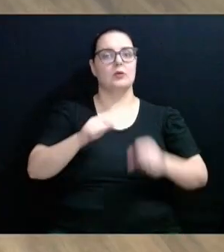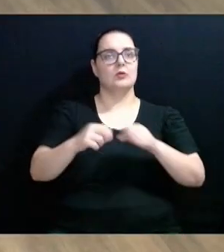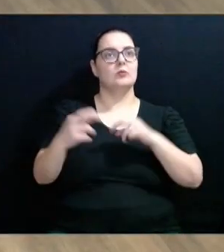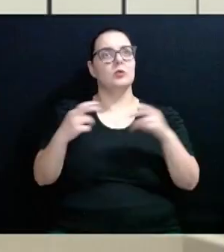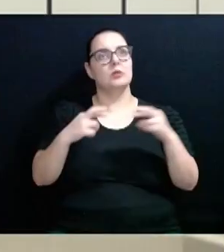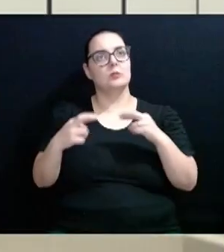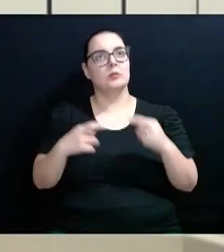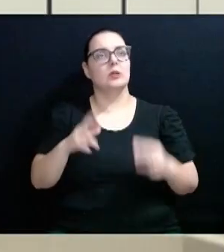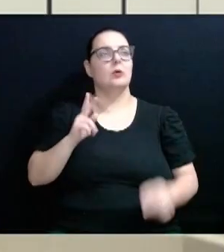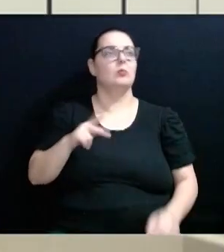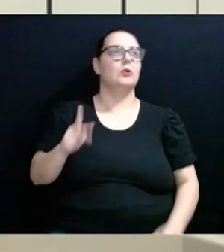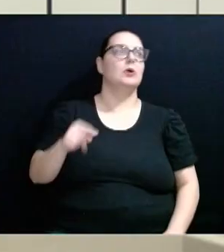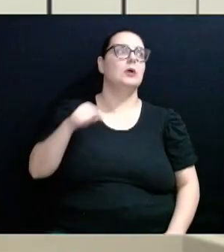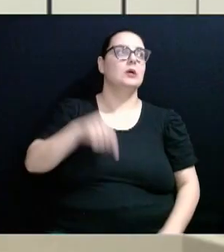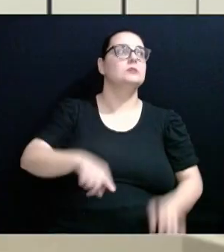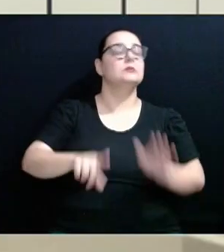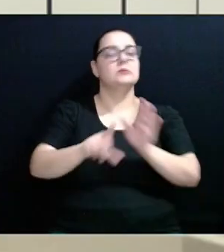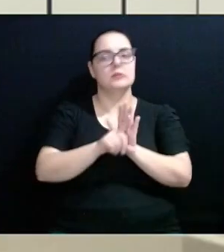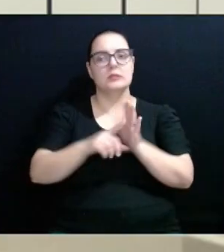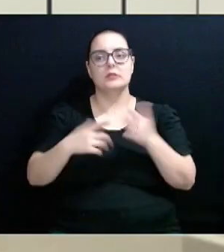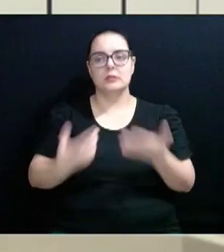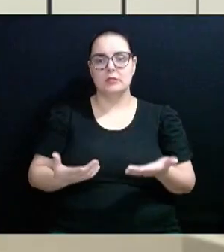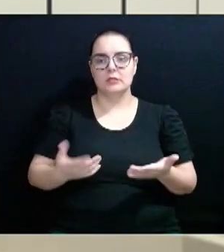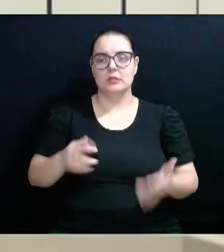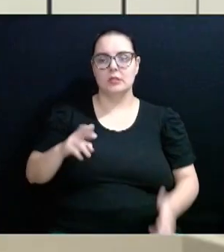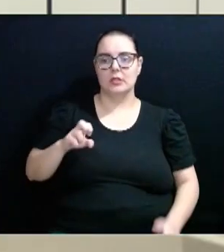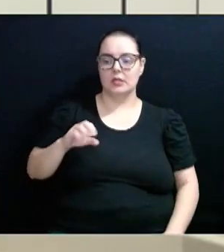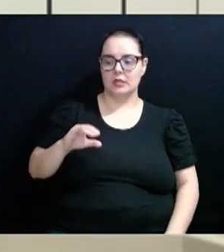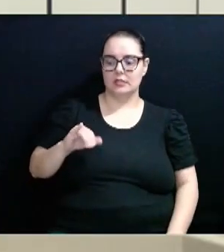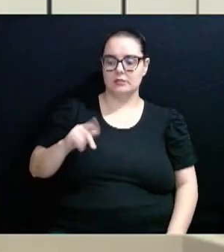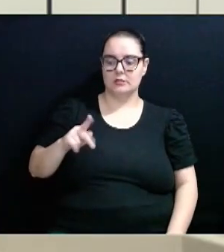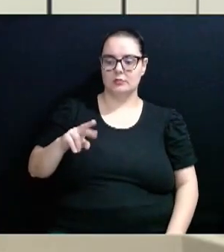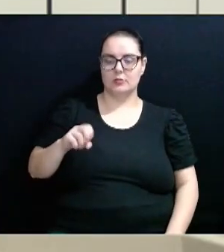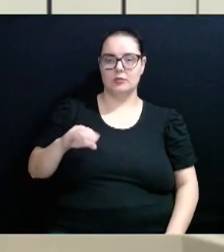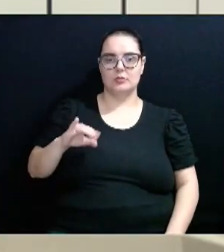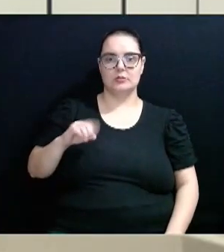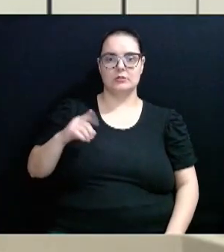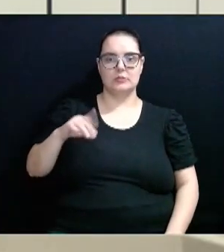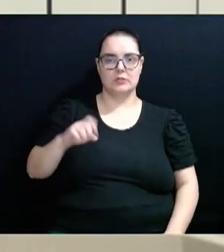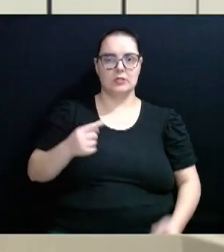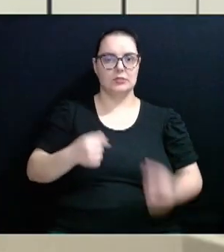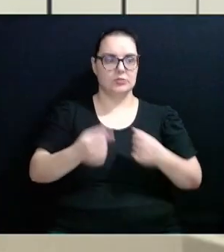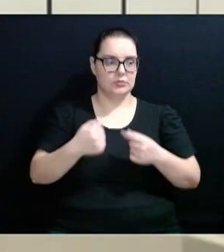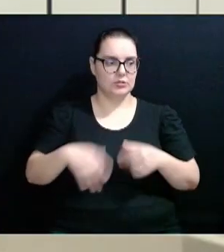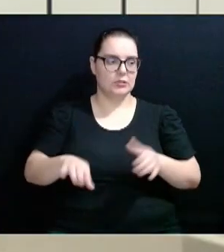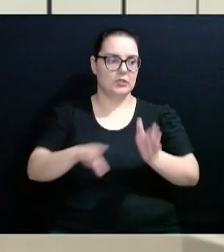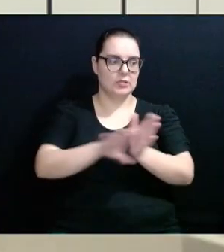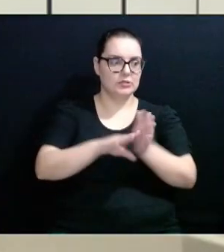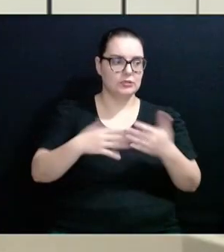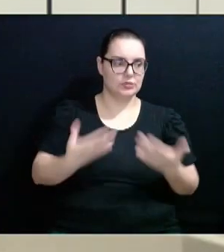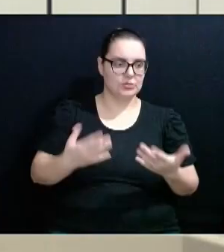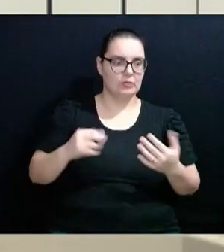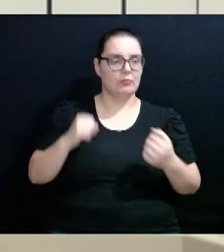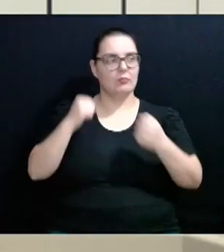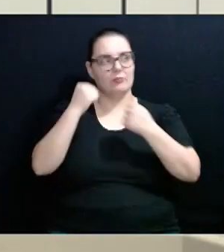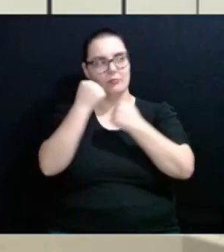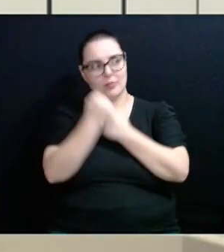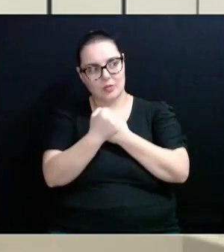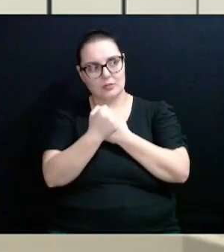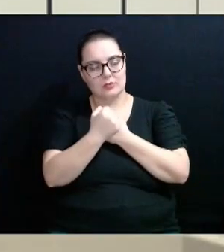essa lei de reciprocidade econômica, ela vem para proteger